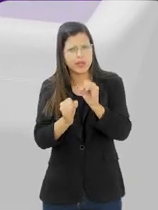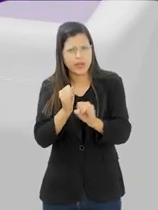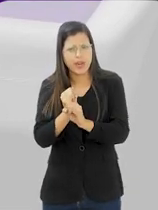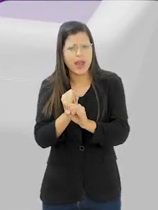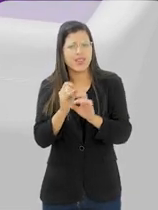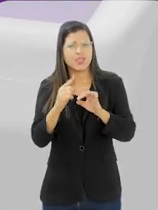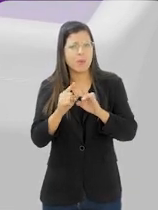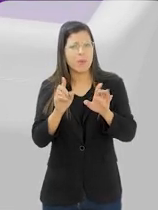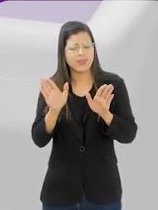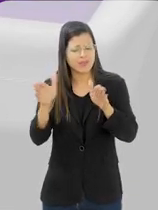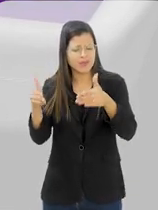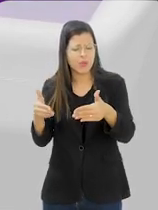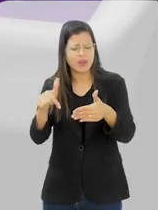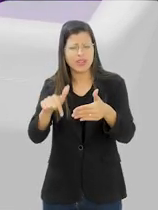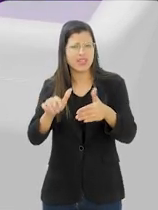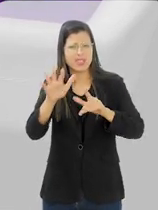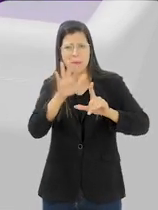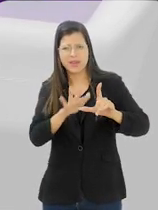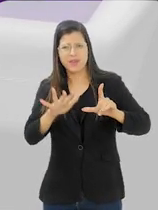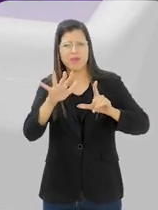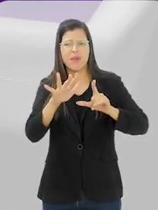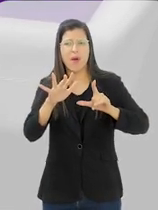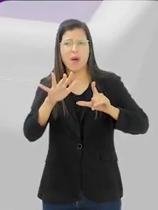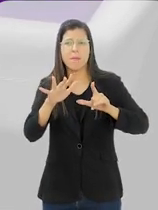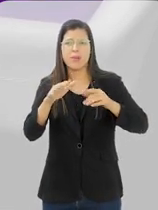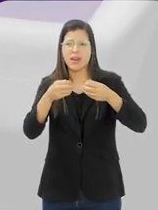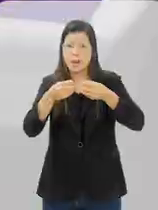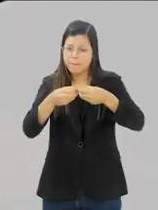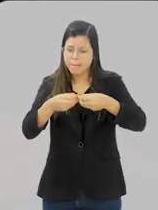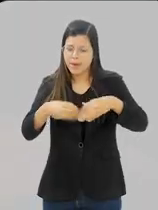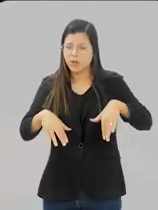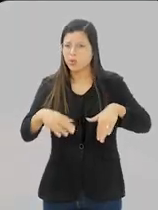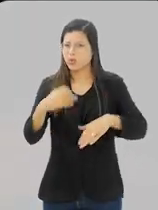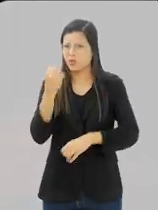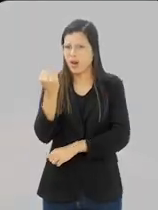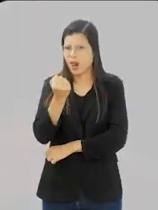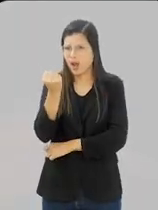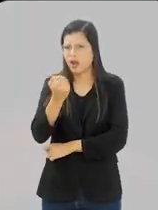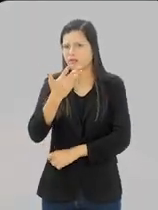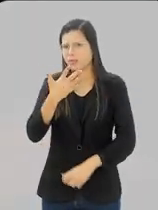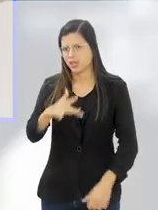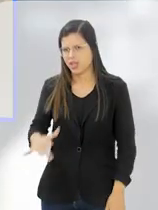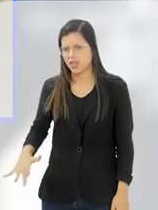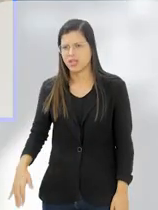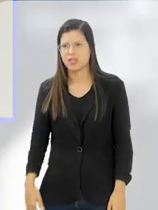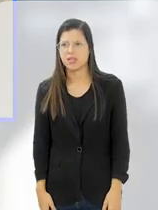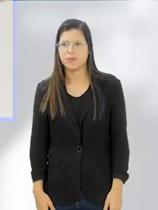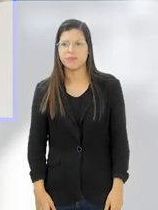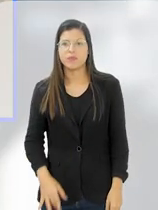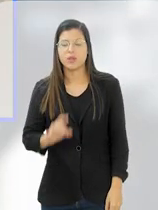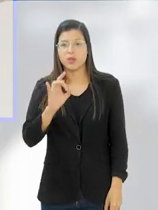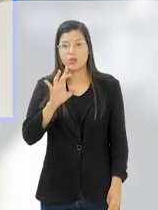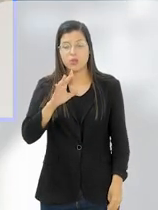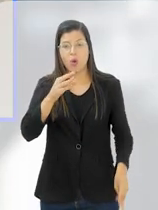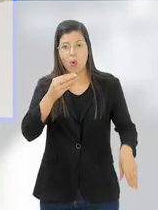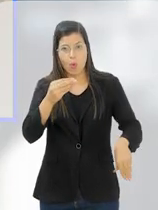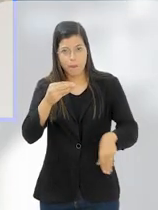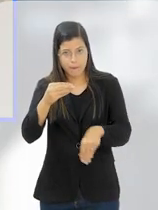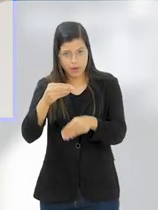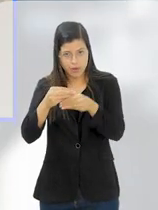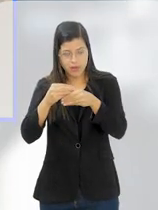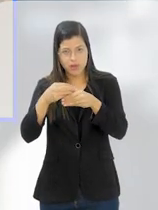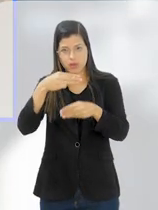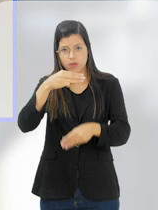essas plataformas que geram danos muito graves, né, para a infância. Eu, só complementando o que a